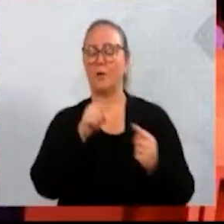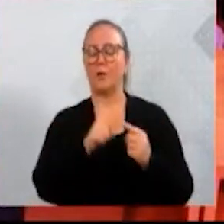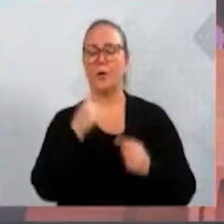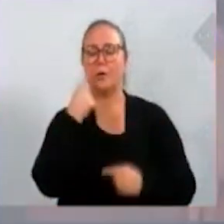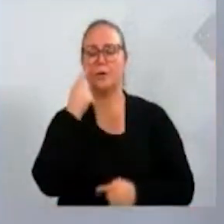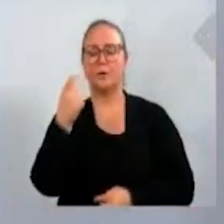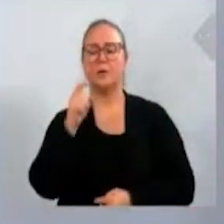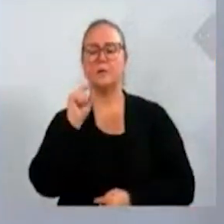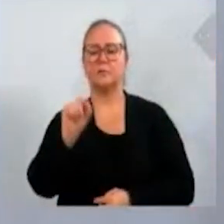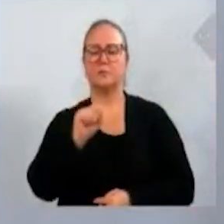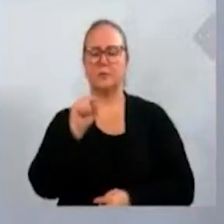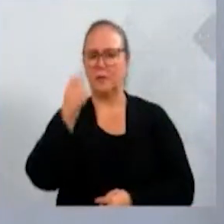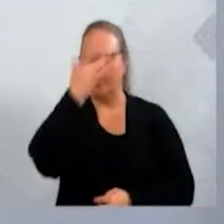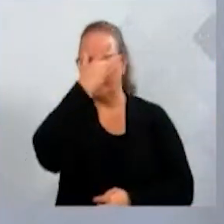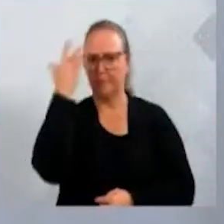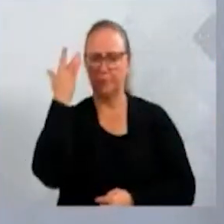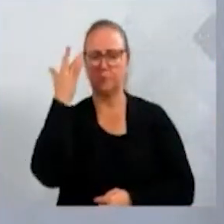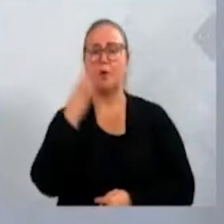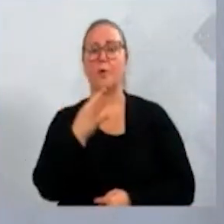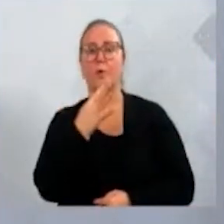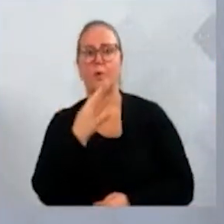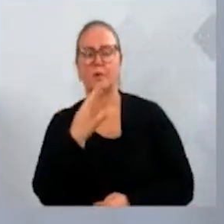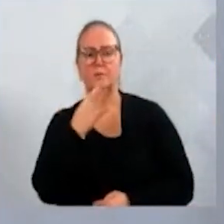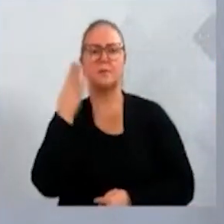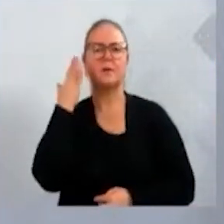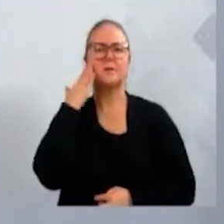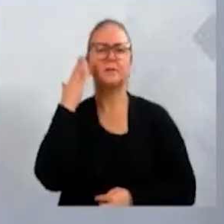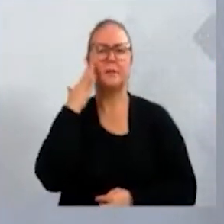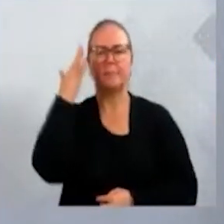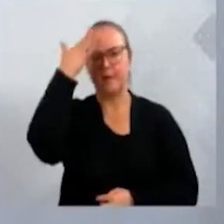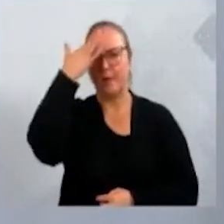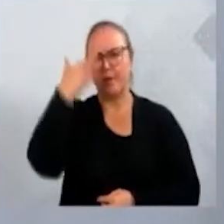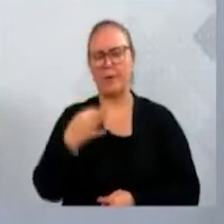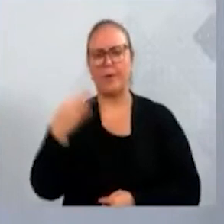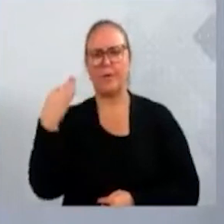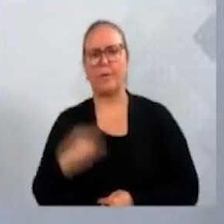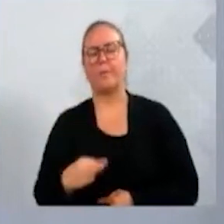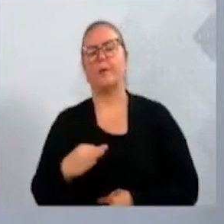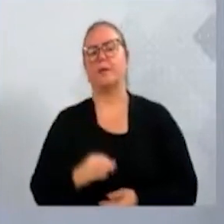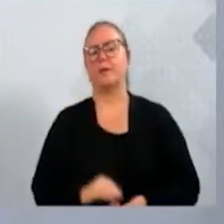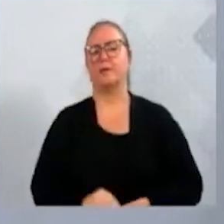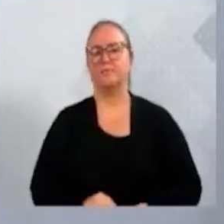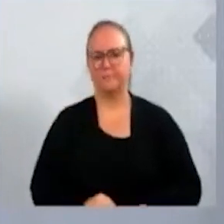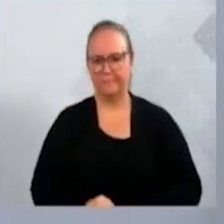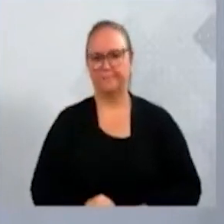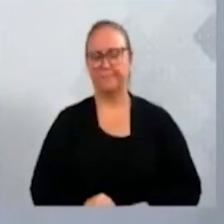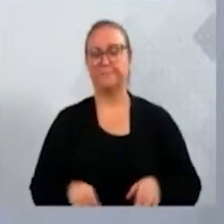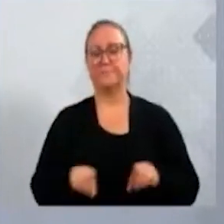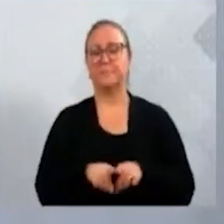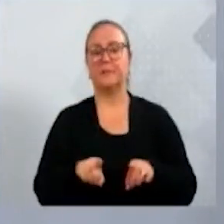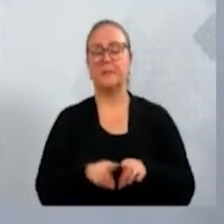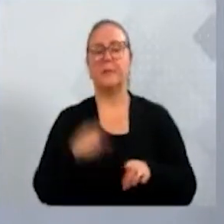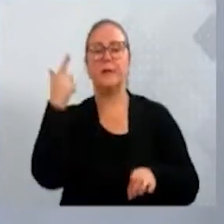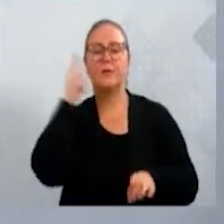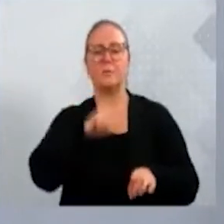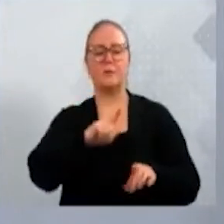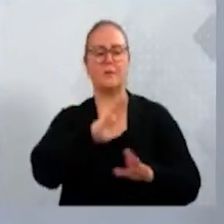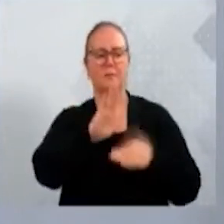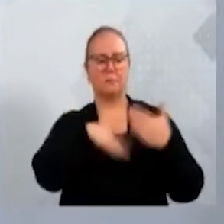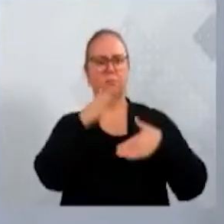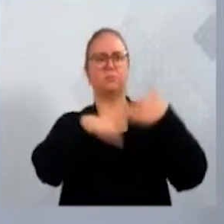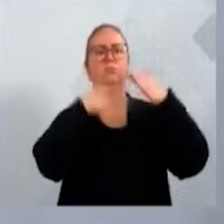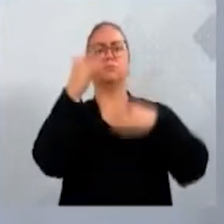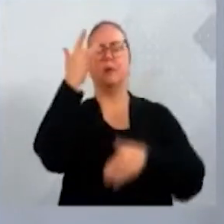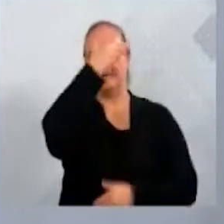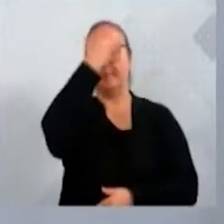as pessoas tenham o conhecimento Ten o entendimento e acima de tudo levar a melhor informação para que a cidade possa crescer para que que as